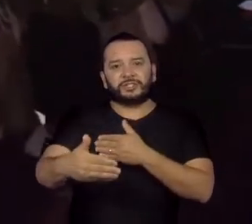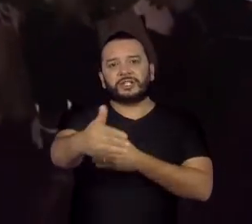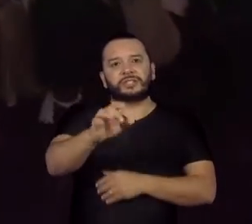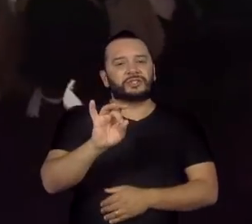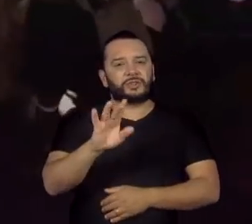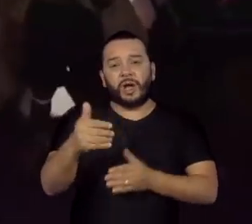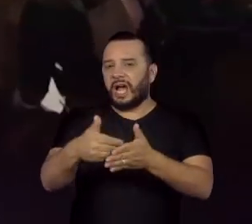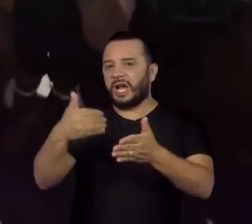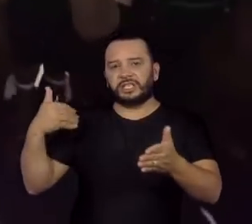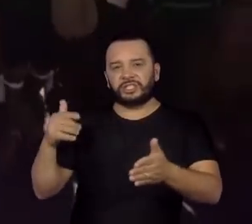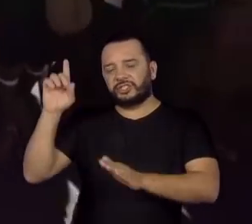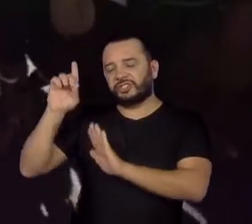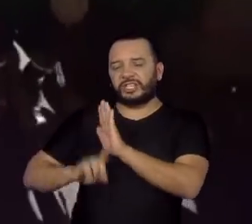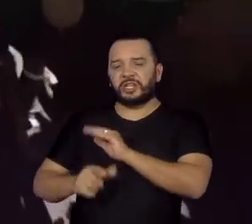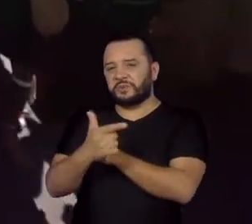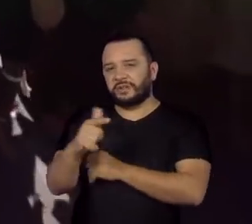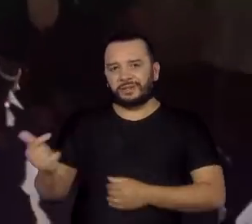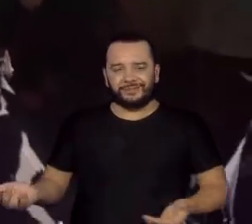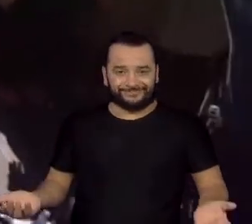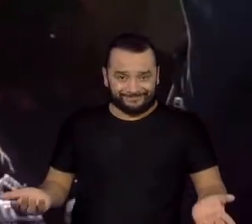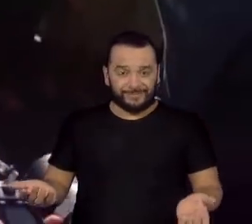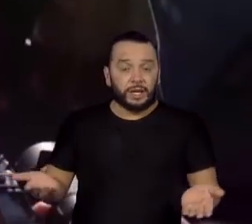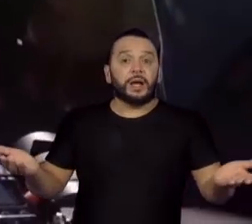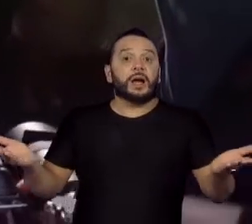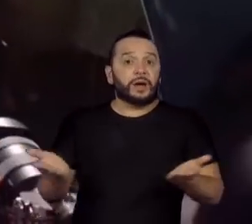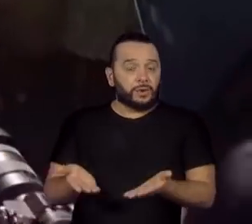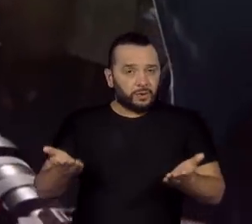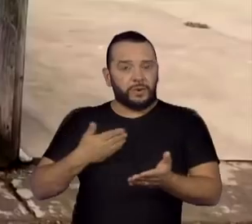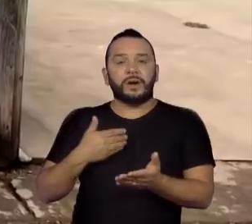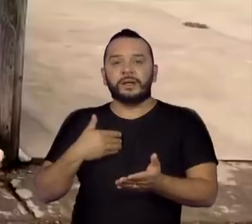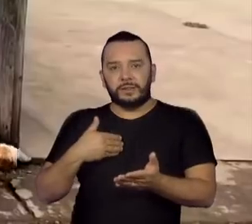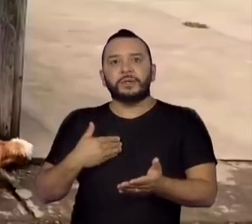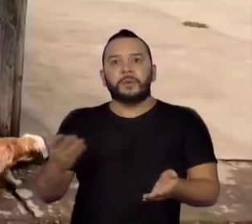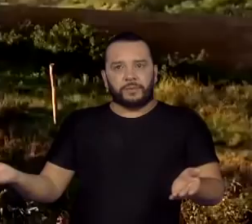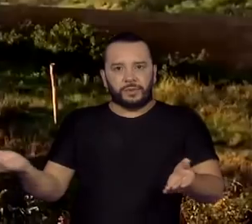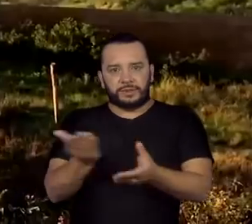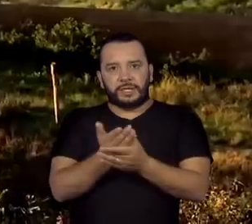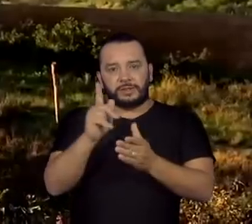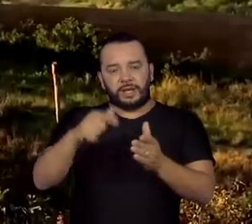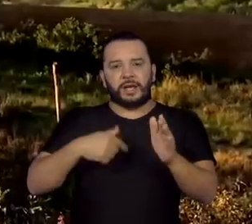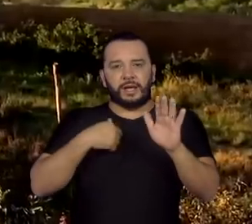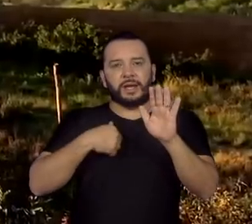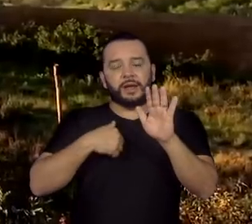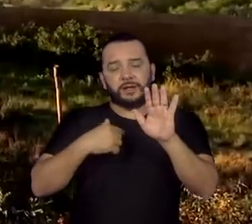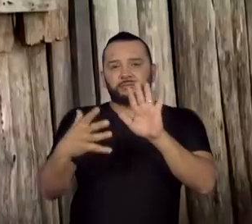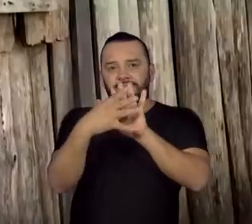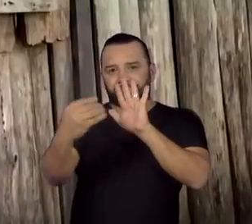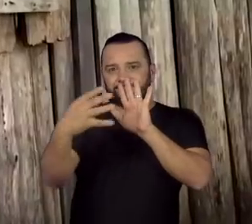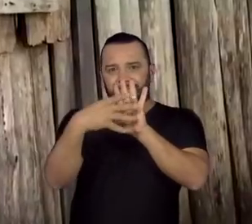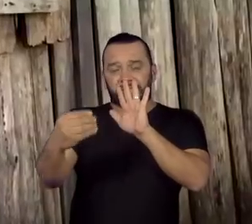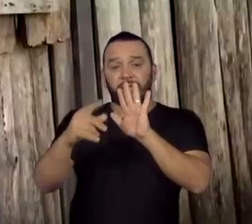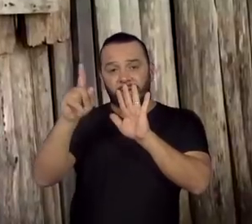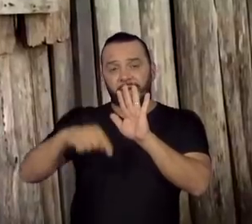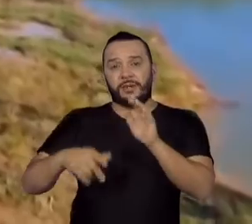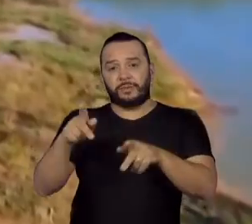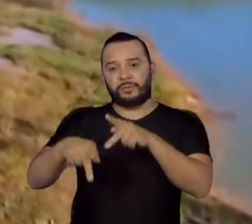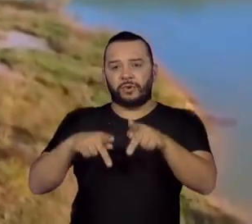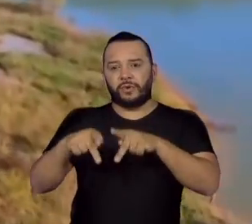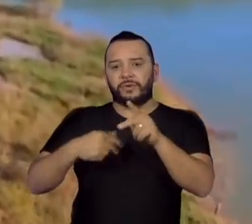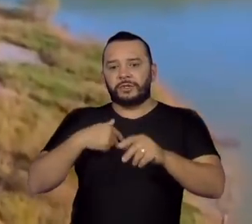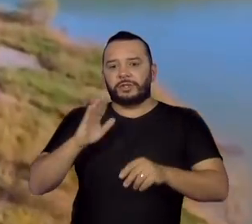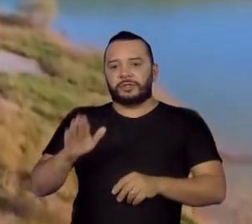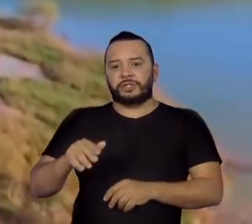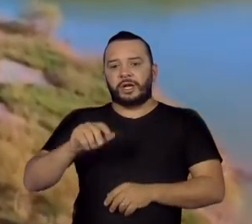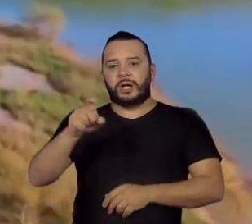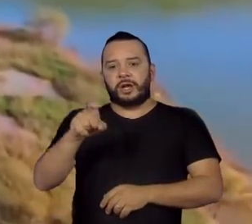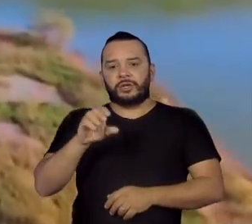O foco do processo, que servirá para as demais etnias, é o povo Xocleng, de Santa Catarina, que luta pelo